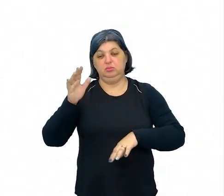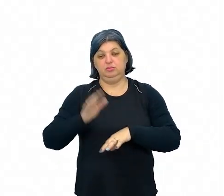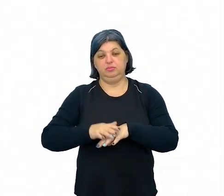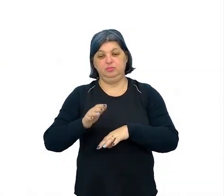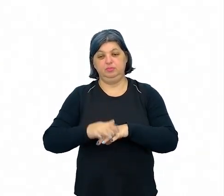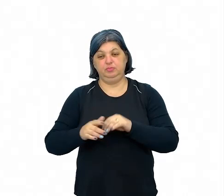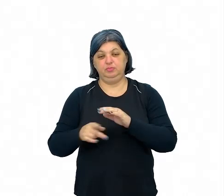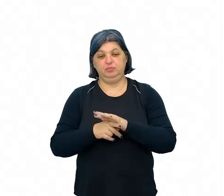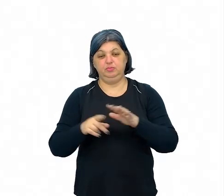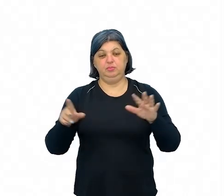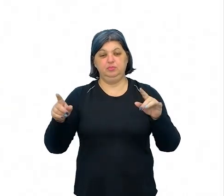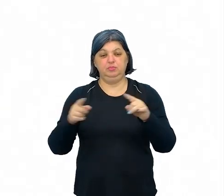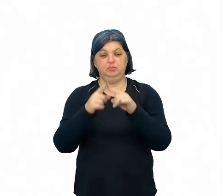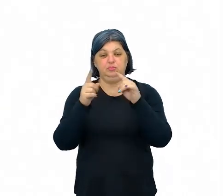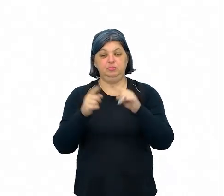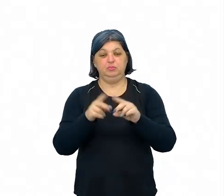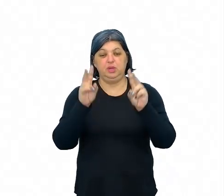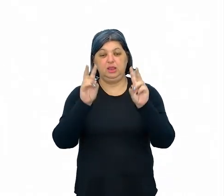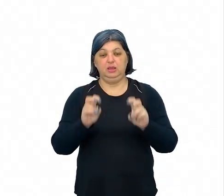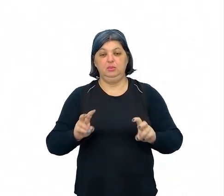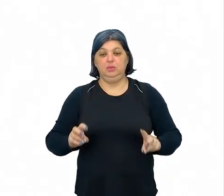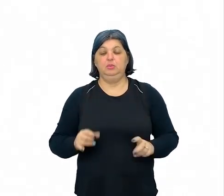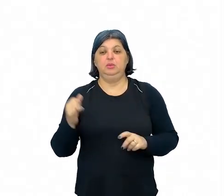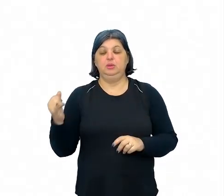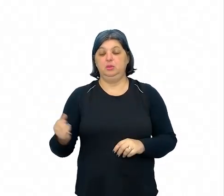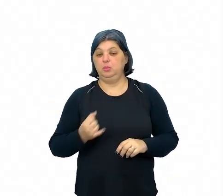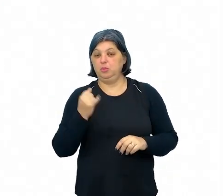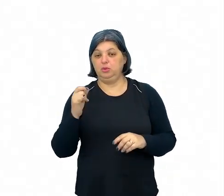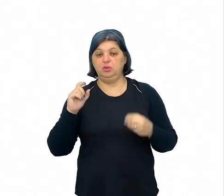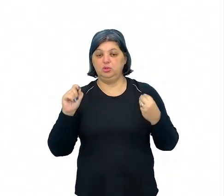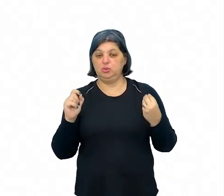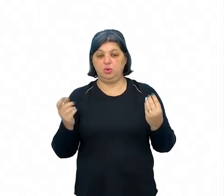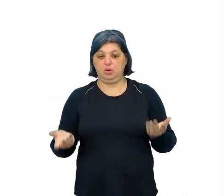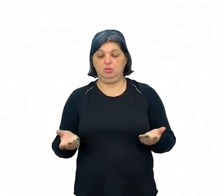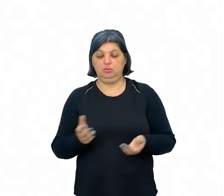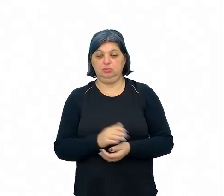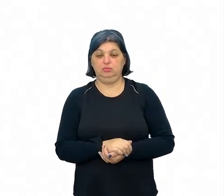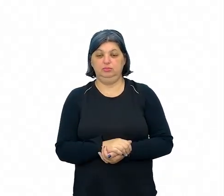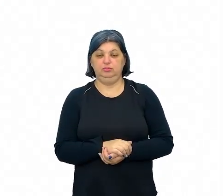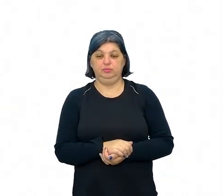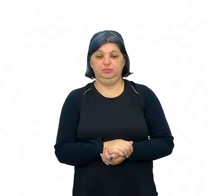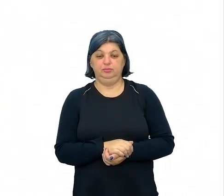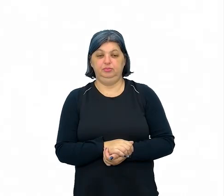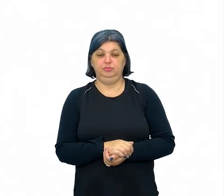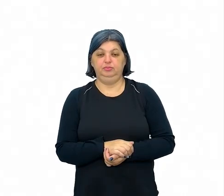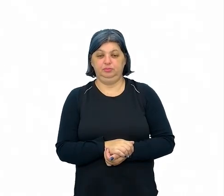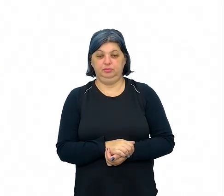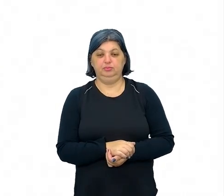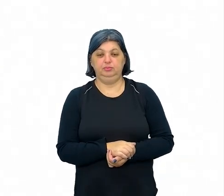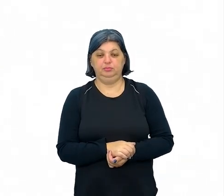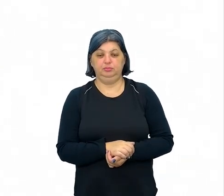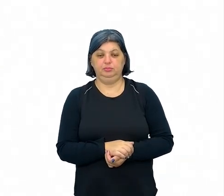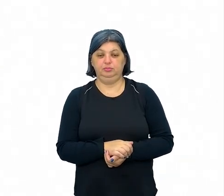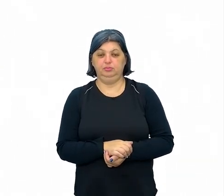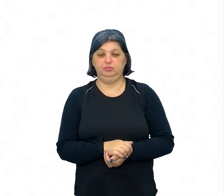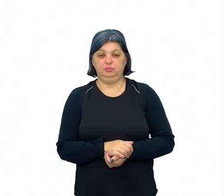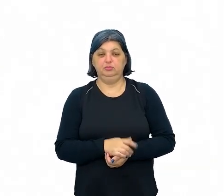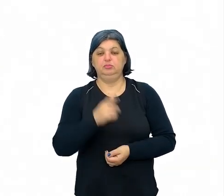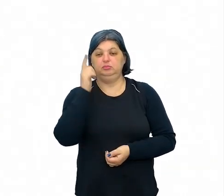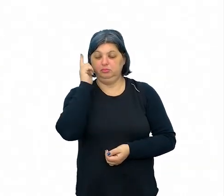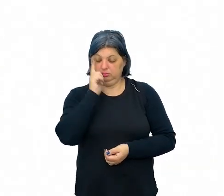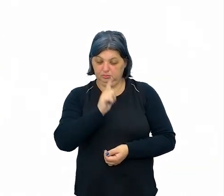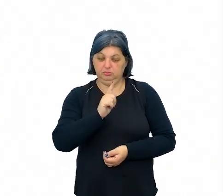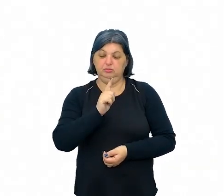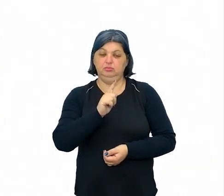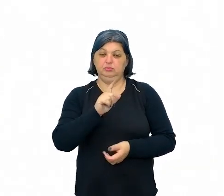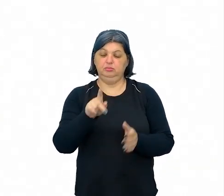importante elencados, qual vai ser a abordagem didático-pedagógica adequada para o ensino, para ensinar